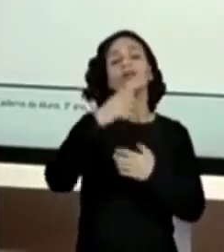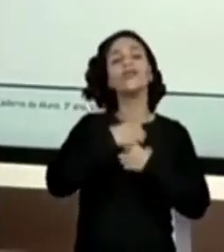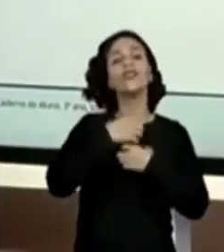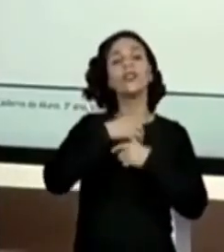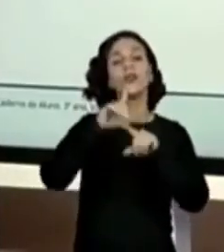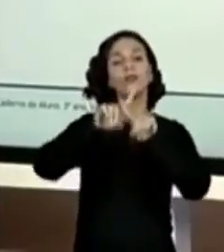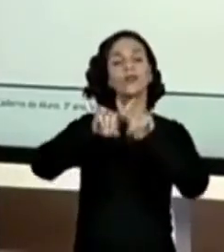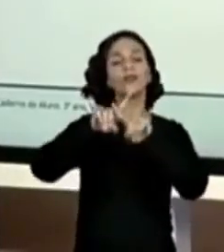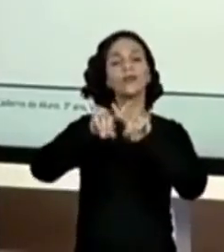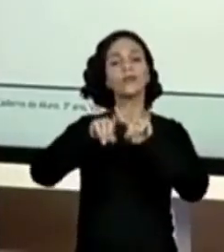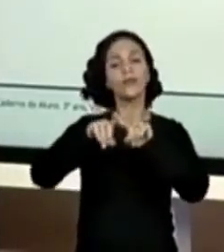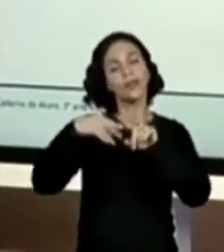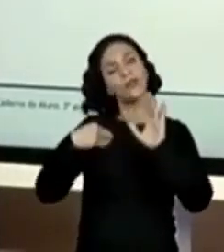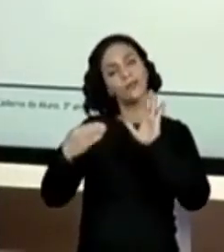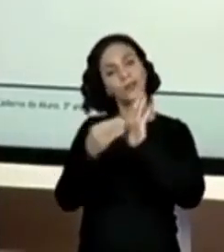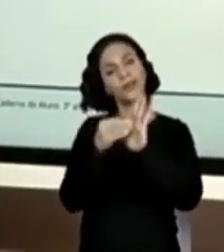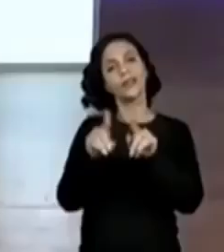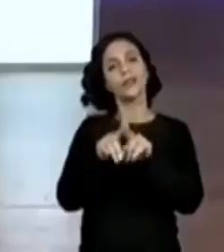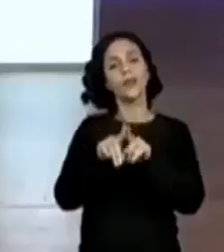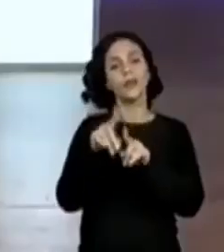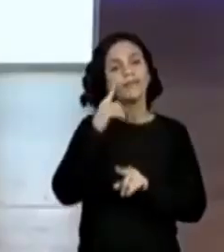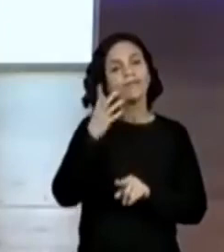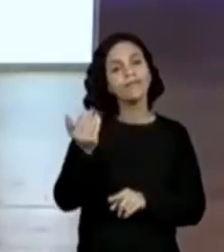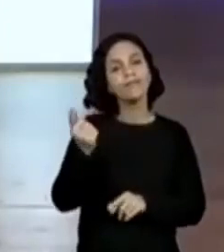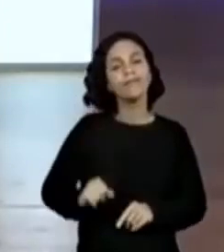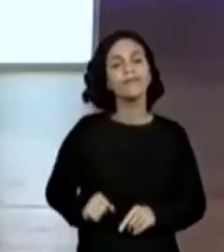forma, para eu poder registrar aqui do lado.